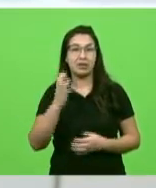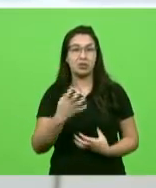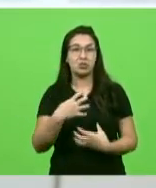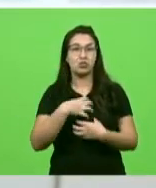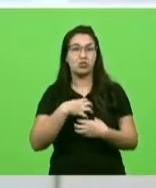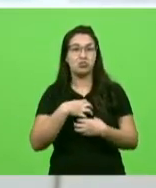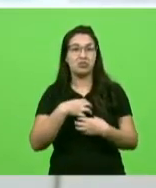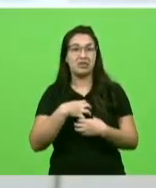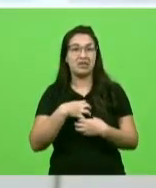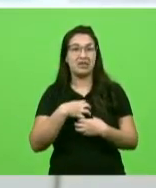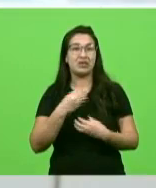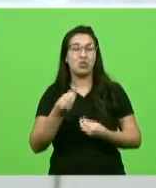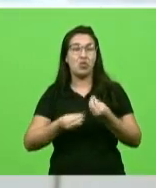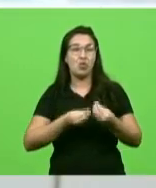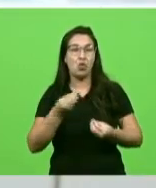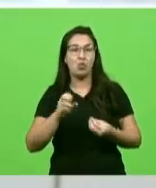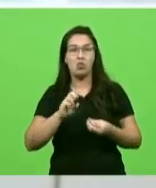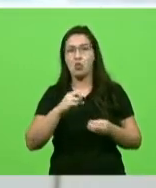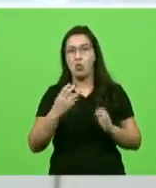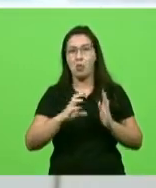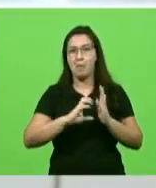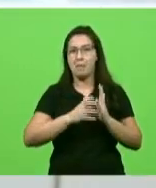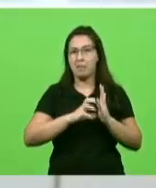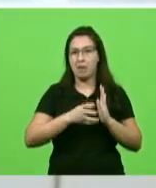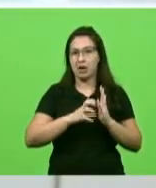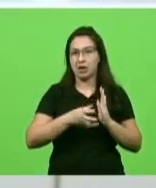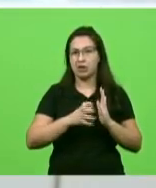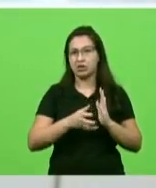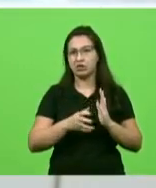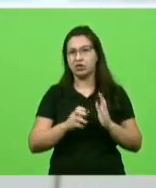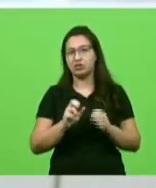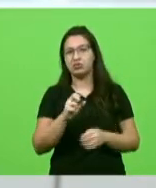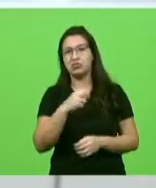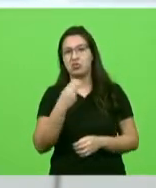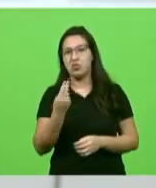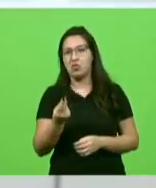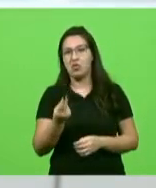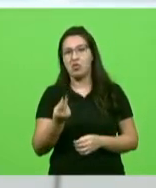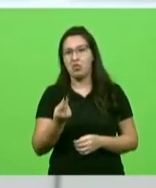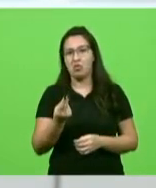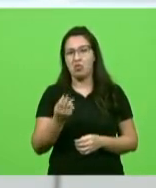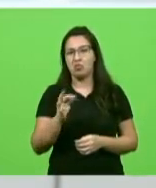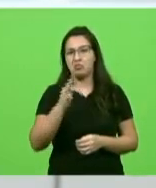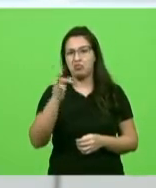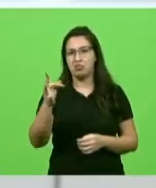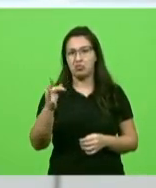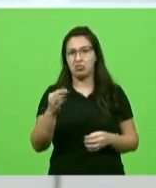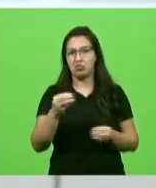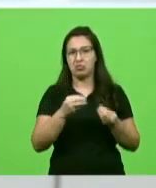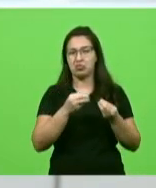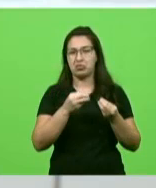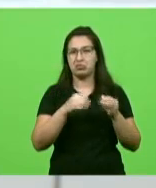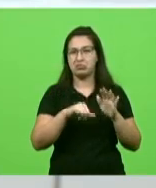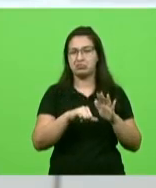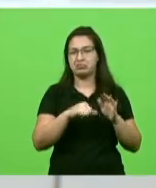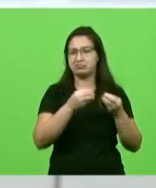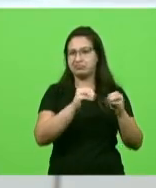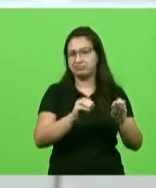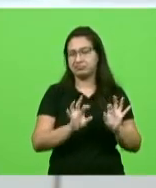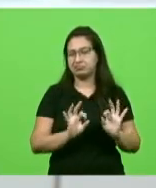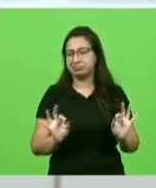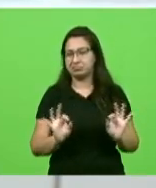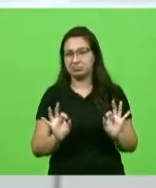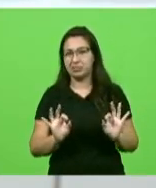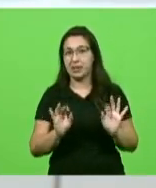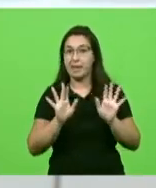nem por meio de uma atribuição de responsabilidade causal infinita mas unicamente pelos